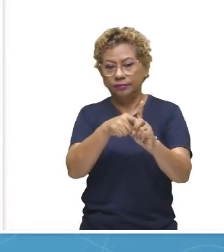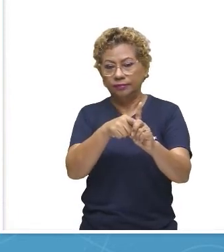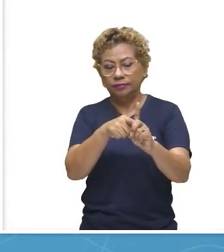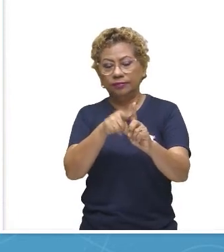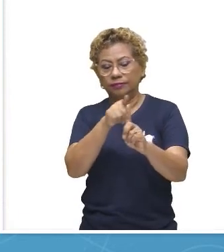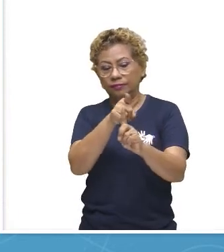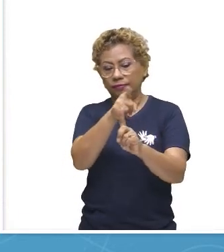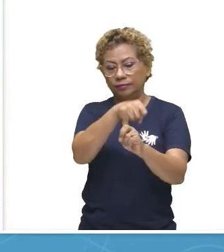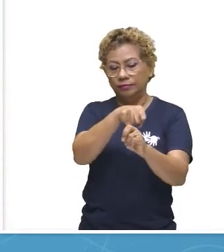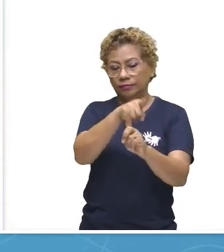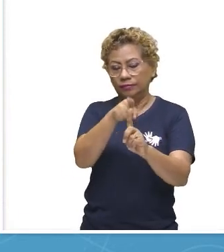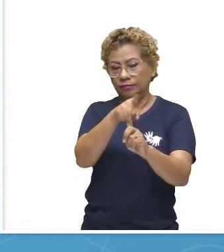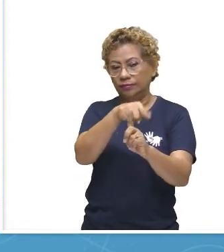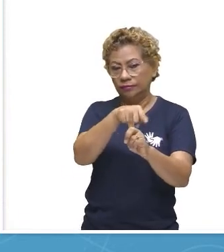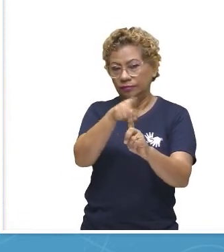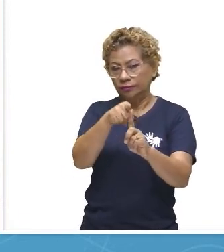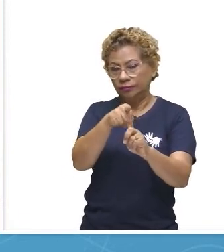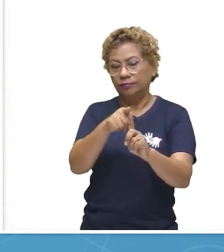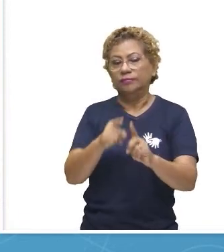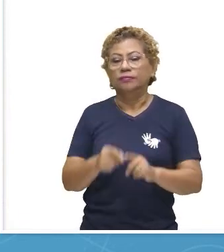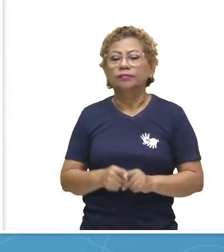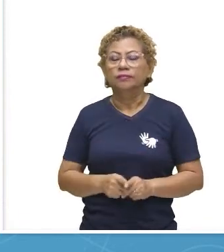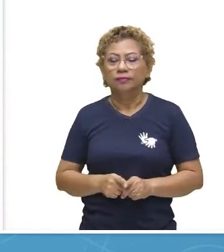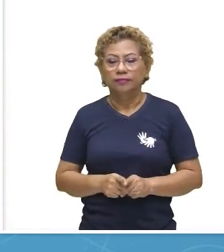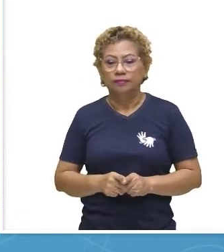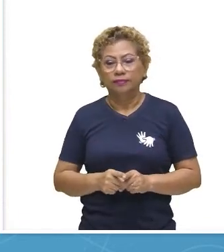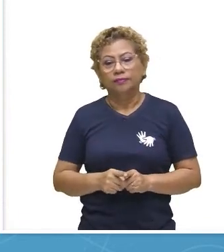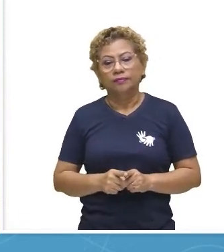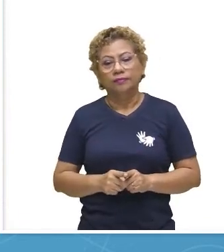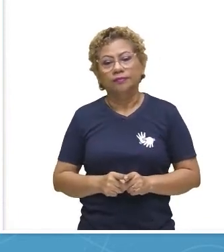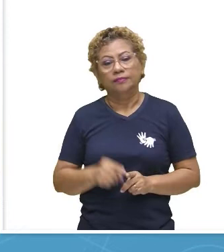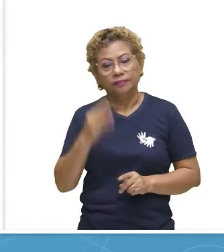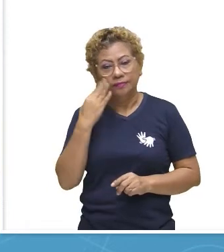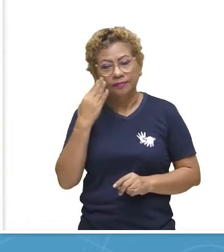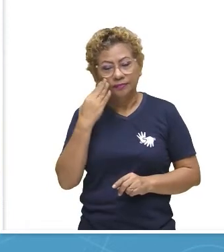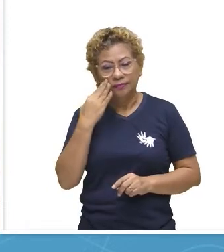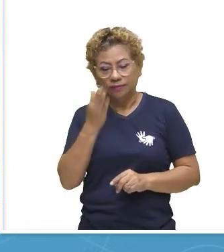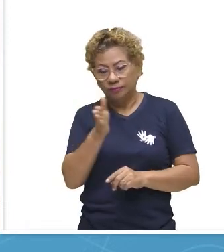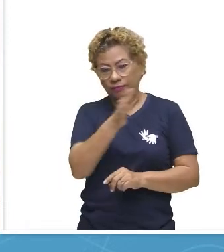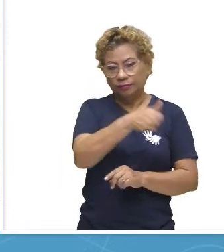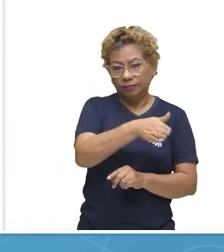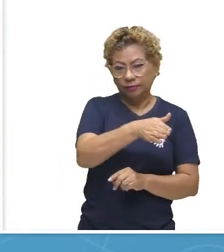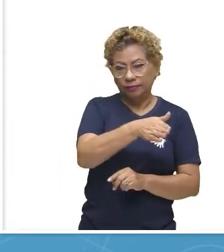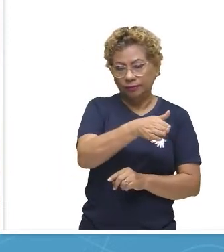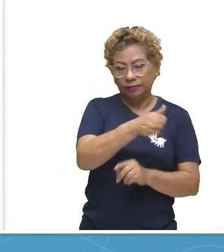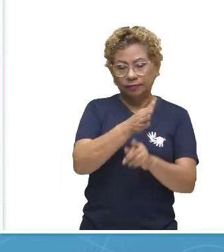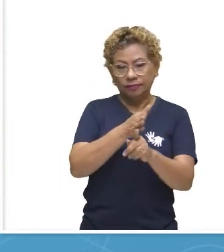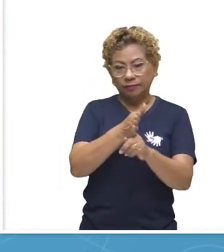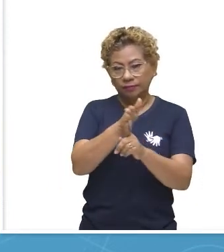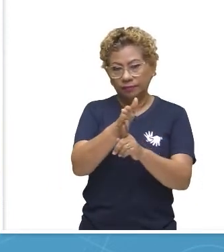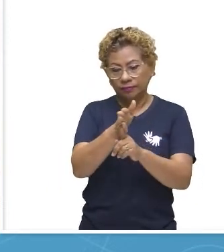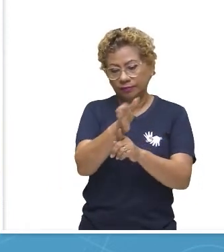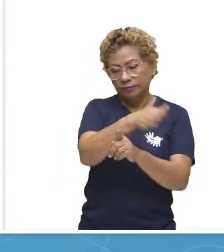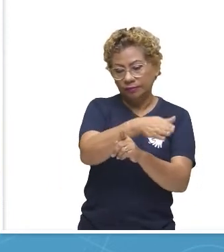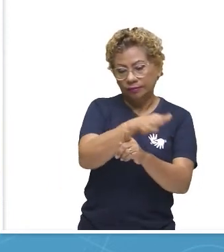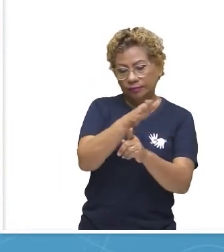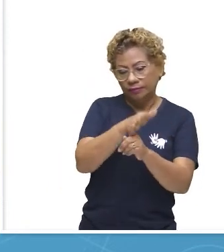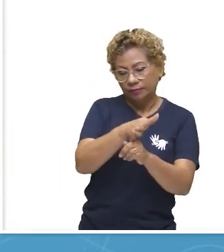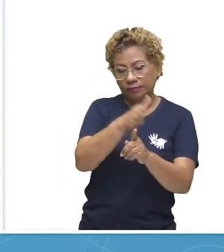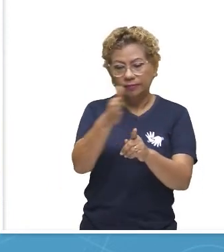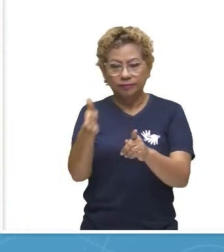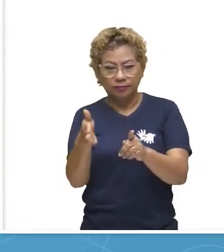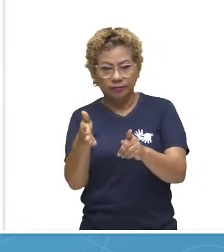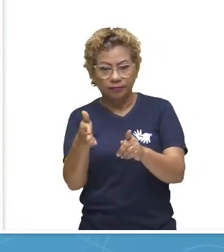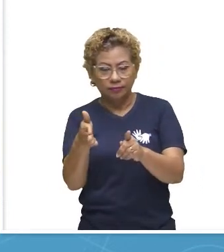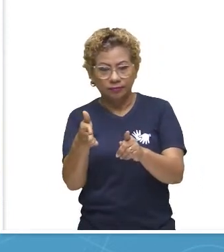Então, fácil, né? Está alternando o lado. Um ângulo está de um lado da transversal e um ângulo